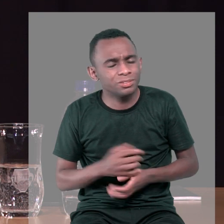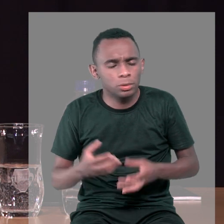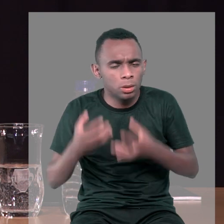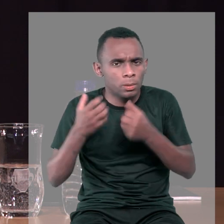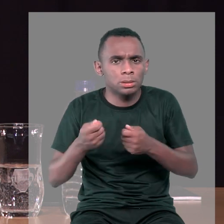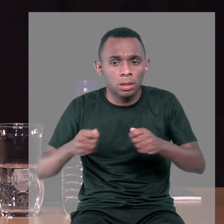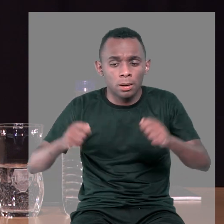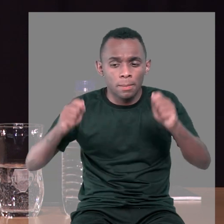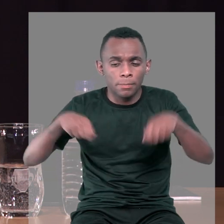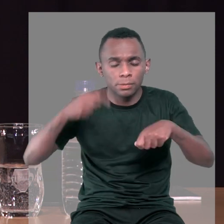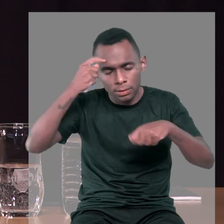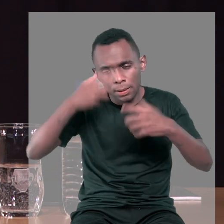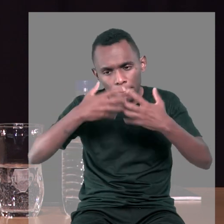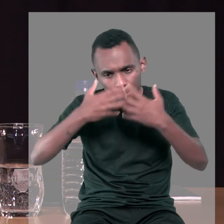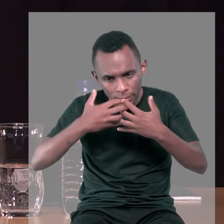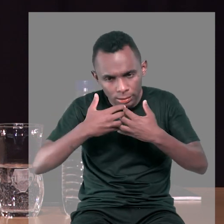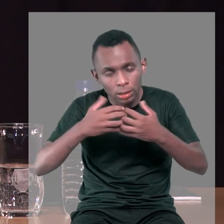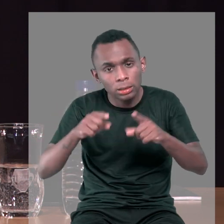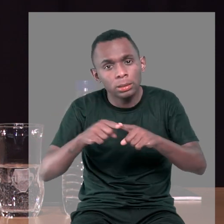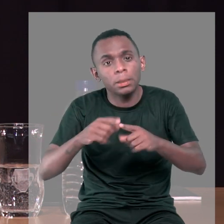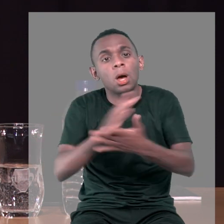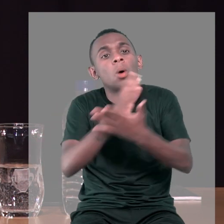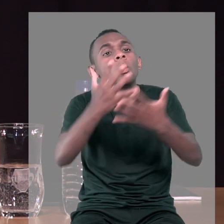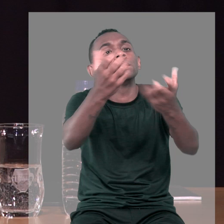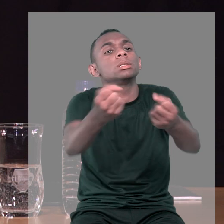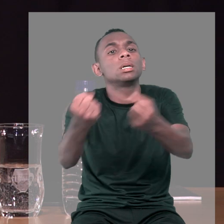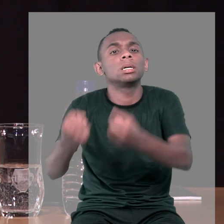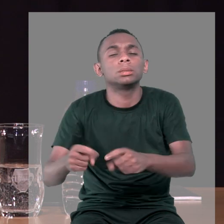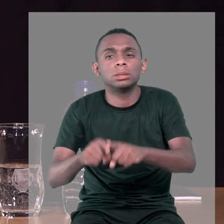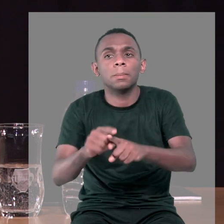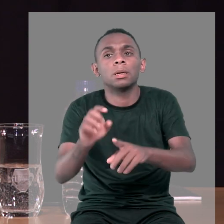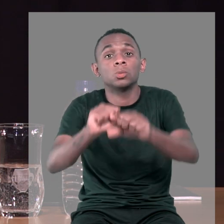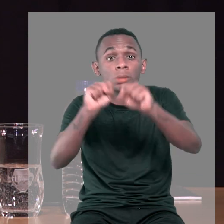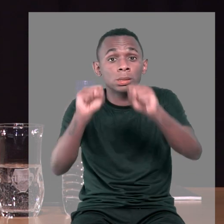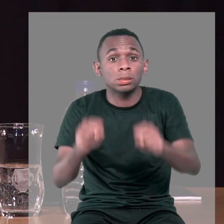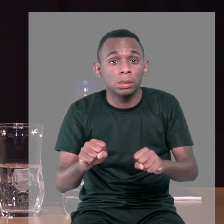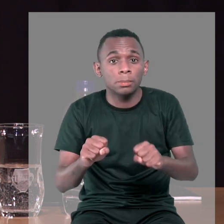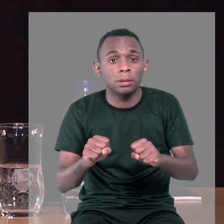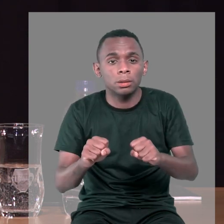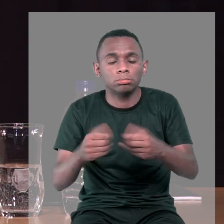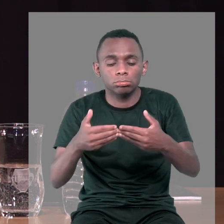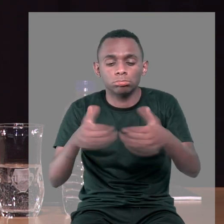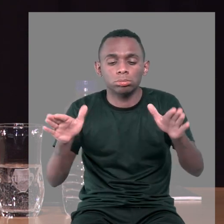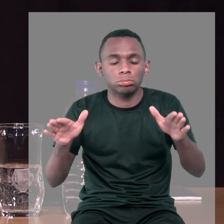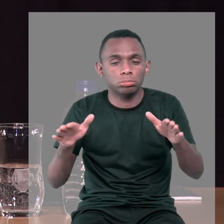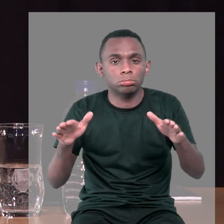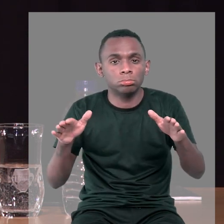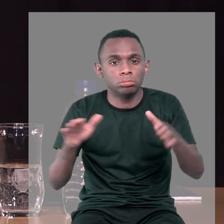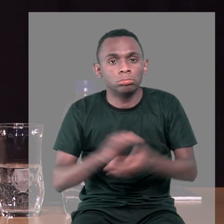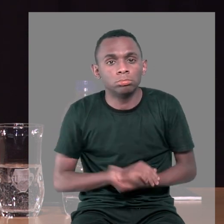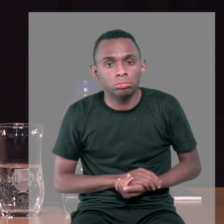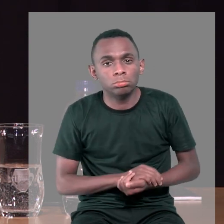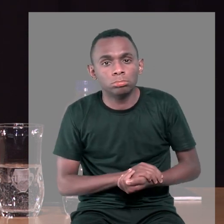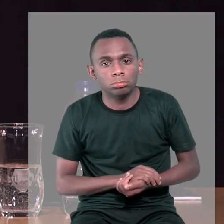Então, esse é um ponto do caso Eichmann que me interessou destacar, mas há um outro ponto, e aí